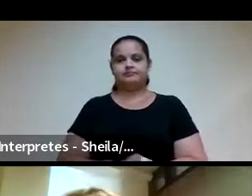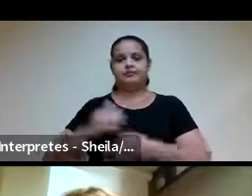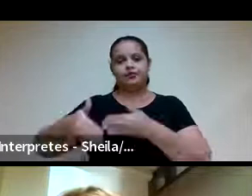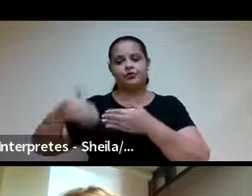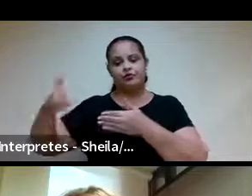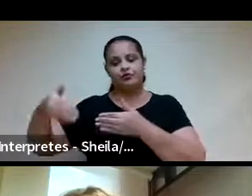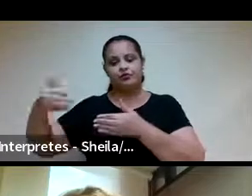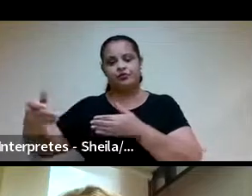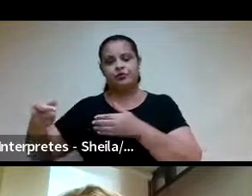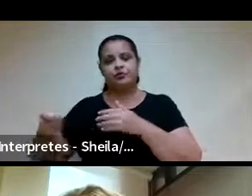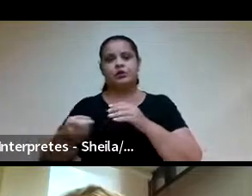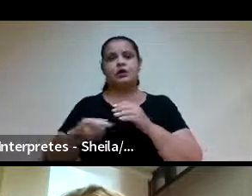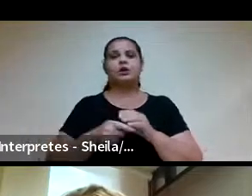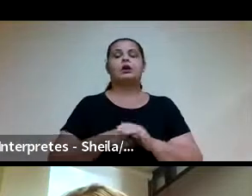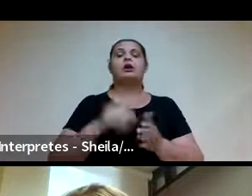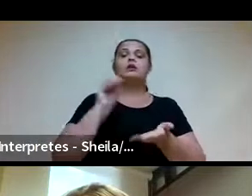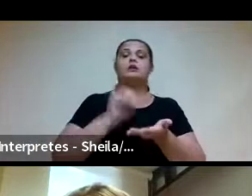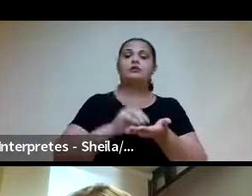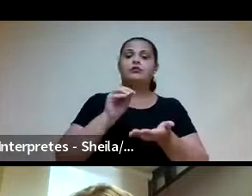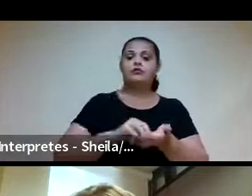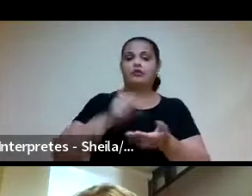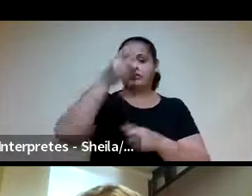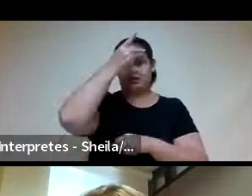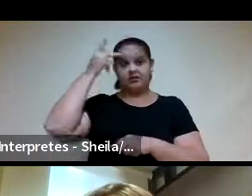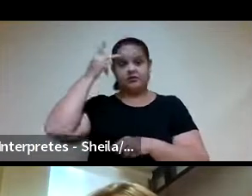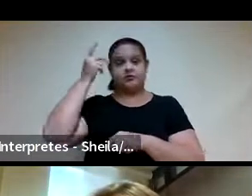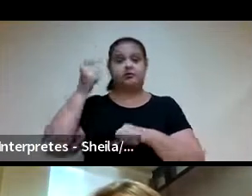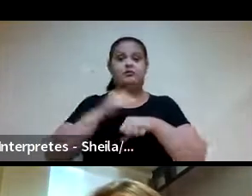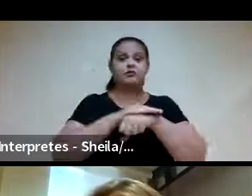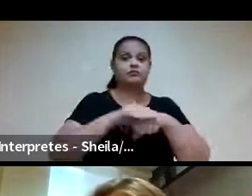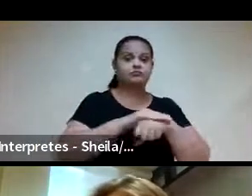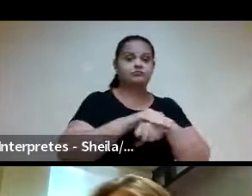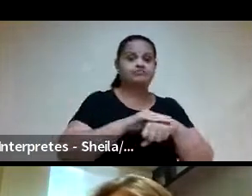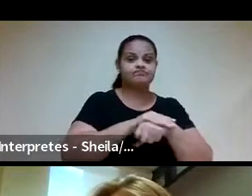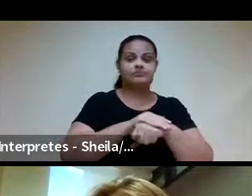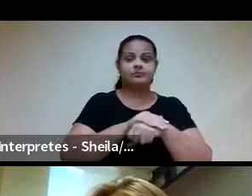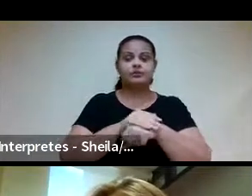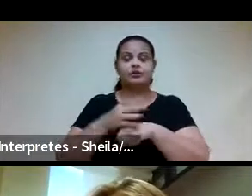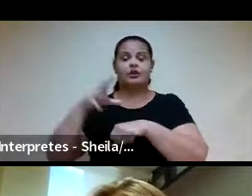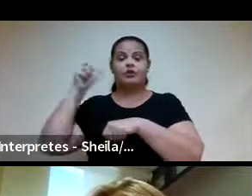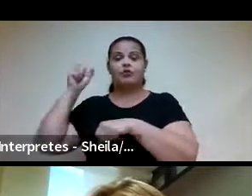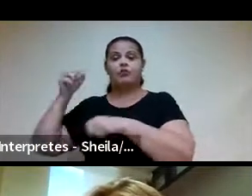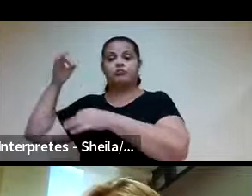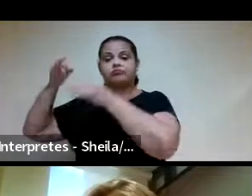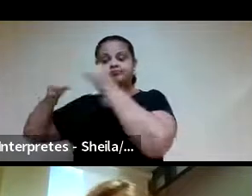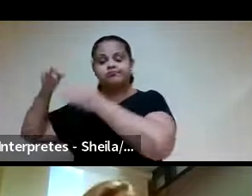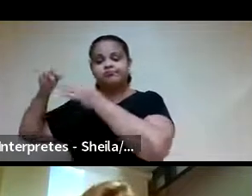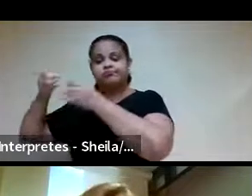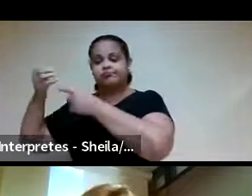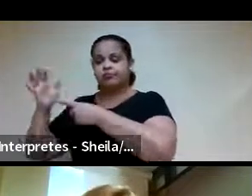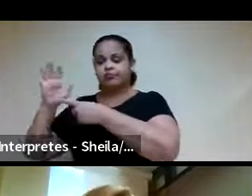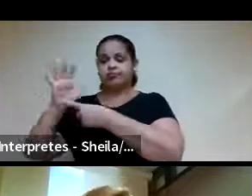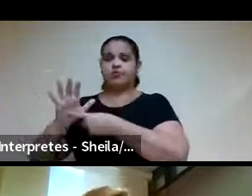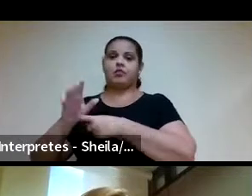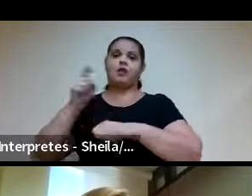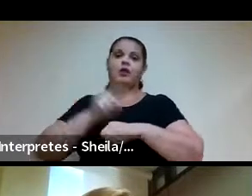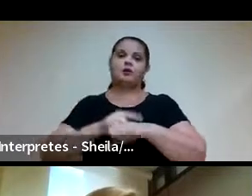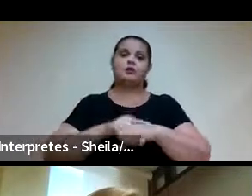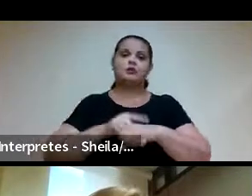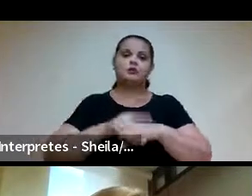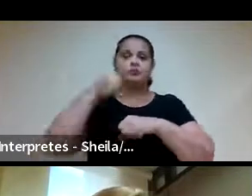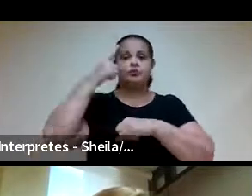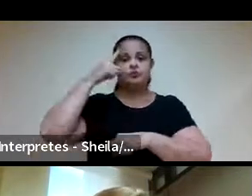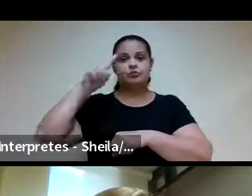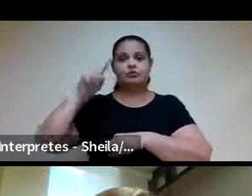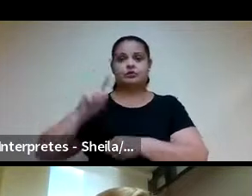as testemunhas faltantes, arroladas por ambas as partes, bem como as que haviam comparecido na presente data,